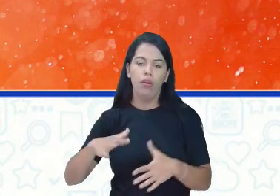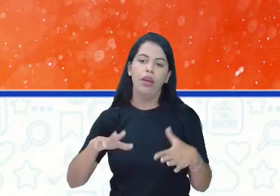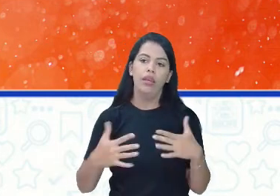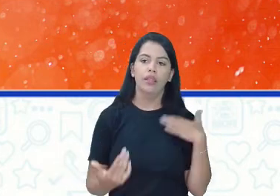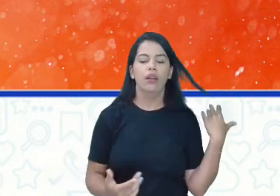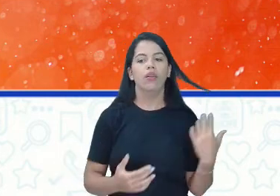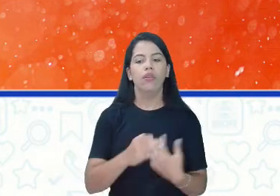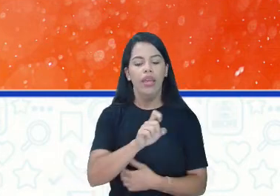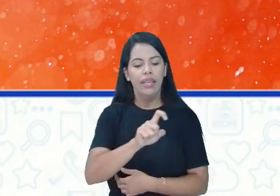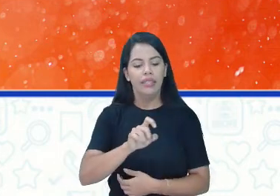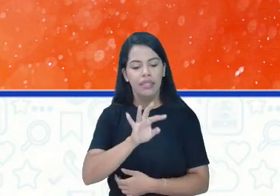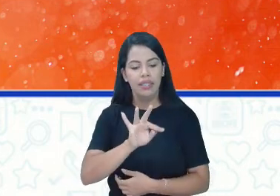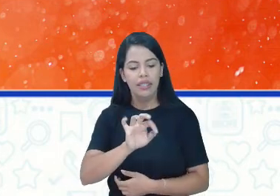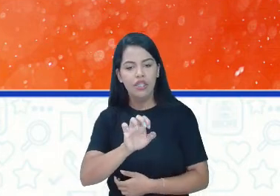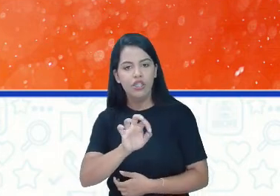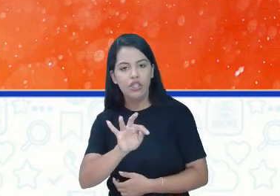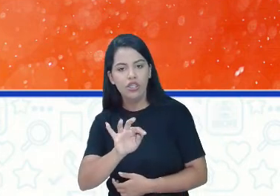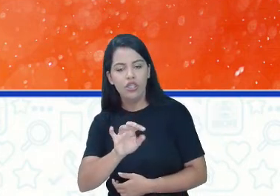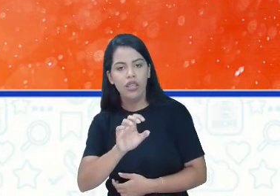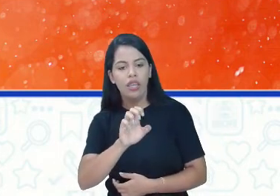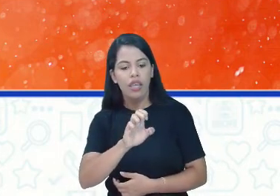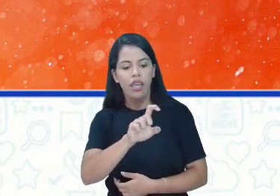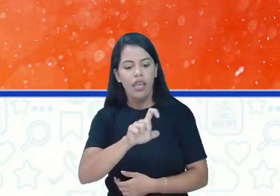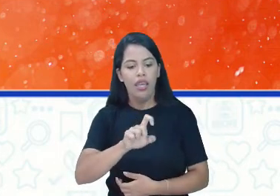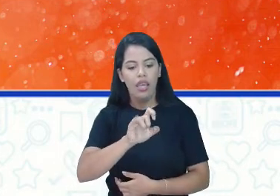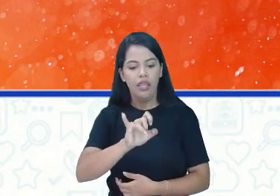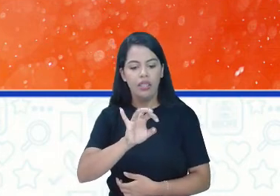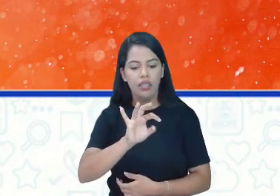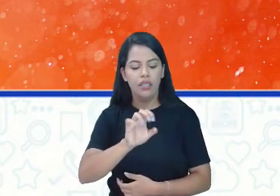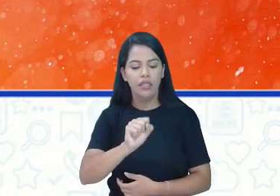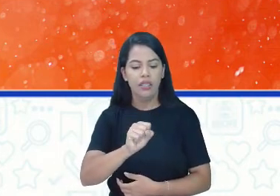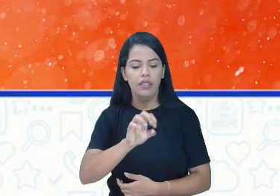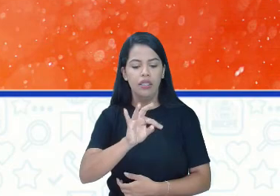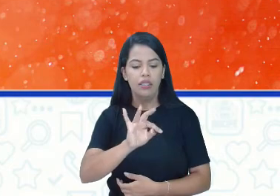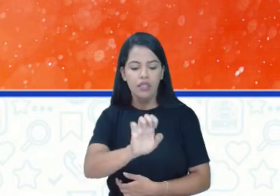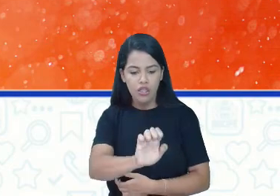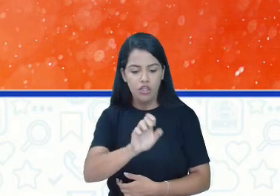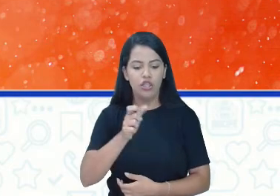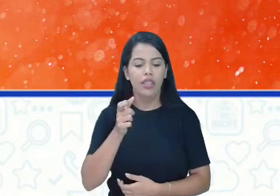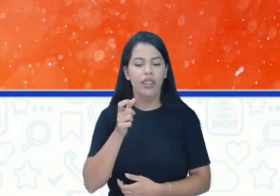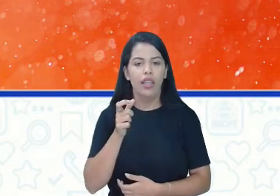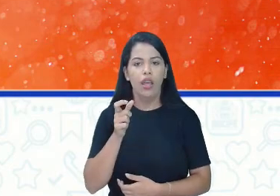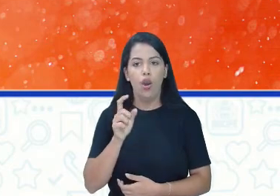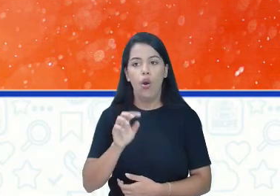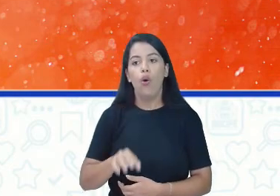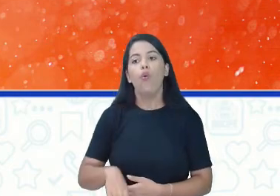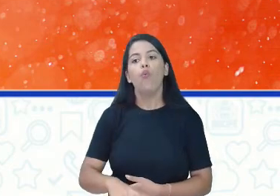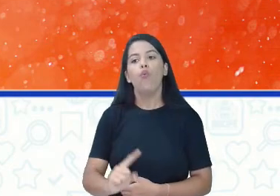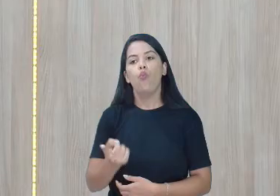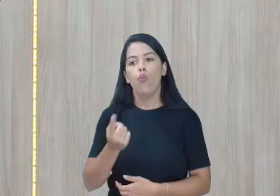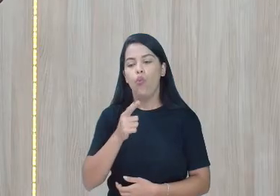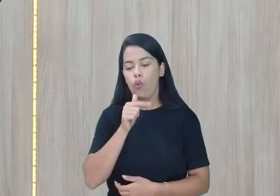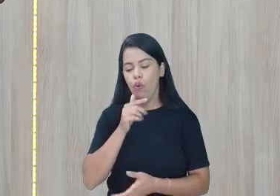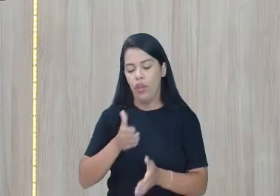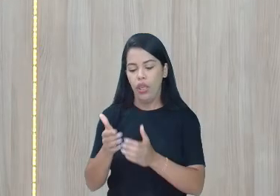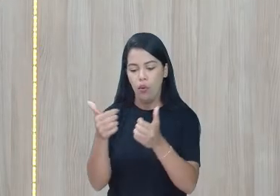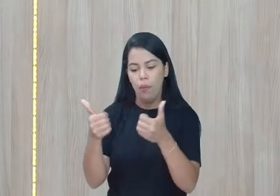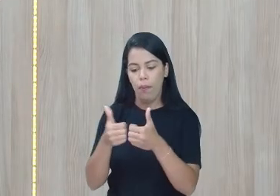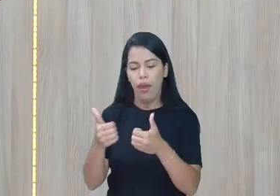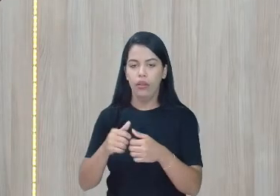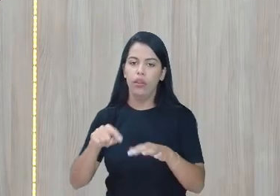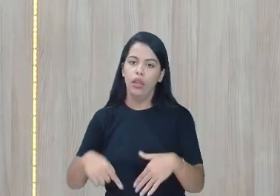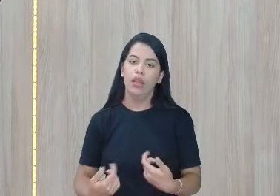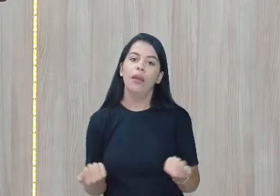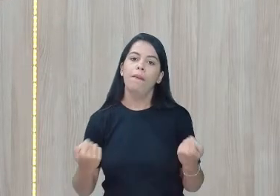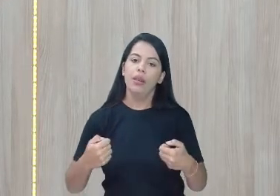existe um rio perto daqui, essa frase está no singular. Então, o verbo existir, ele vai concordar com o plural